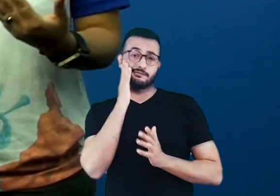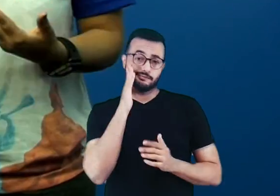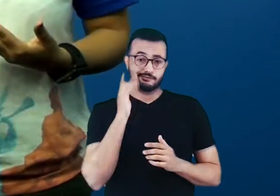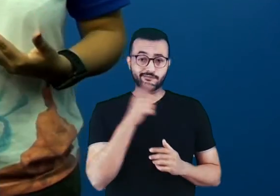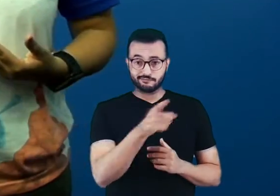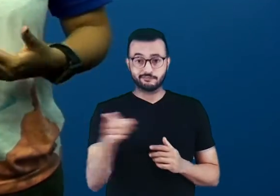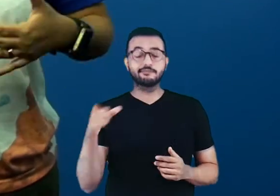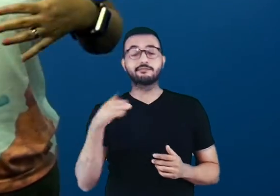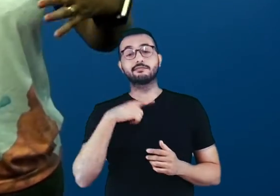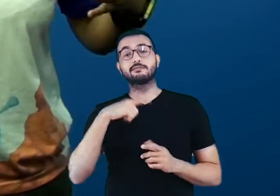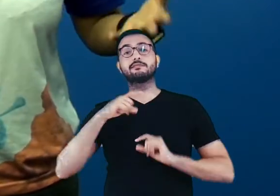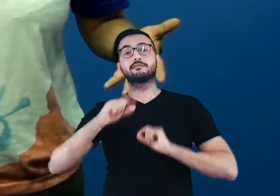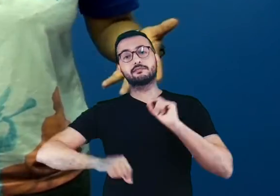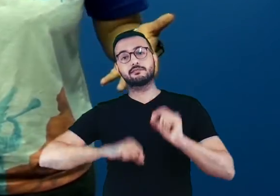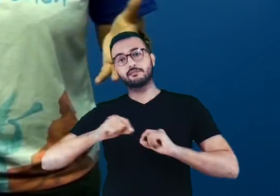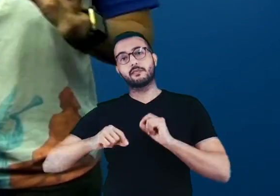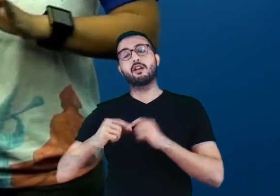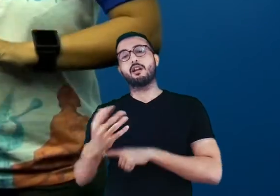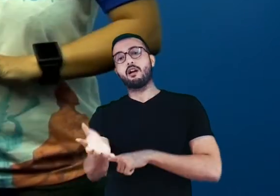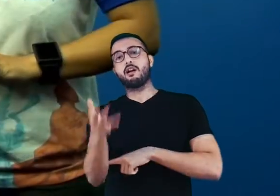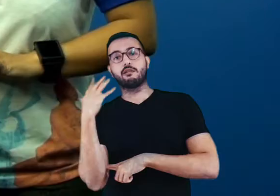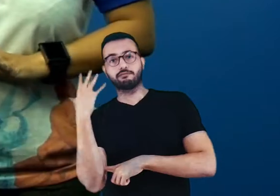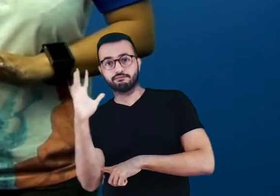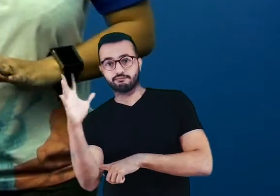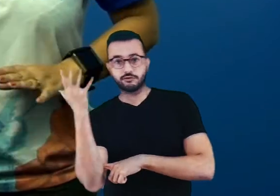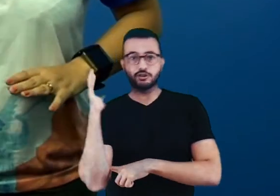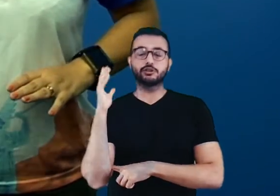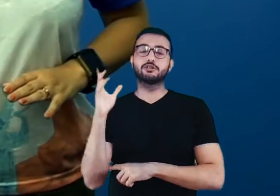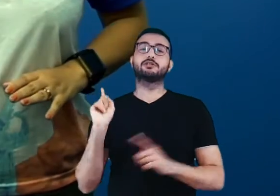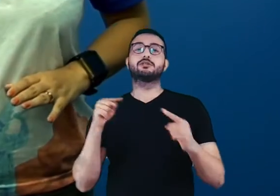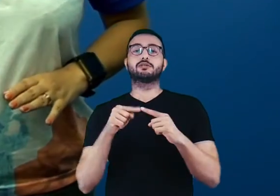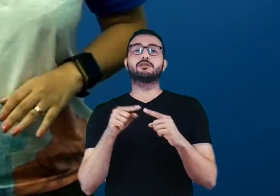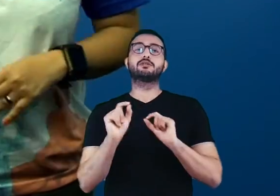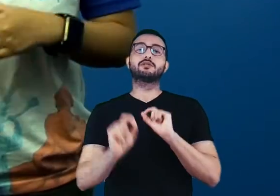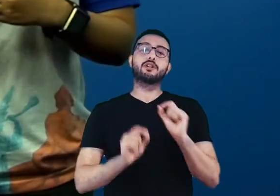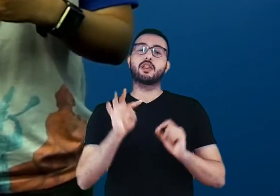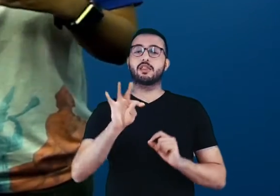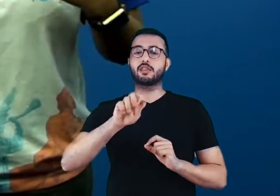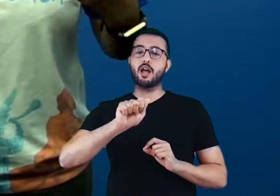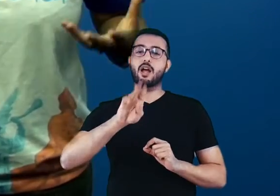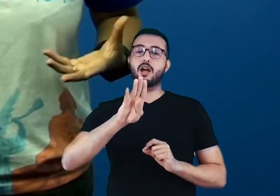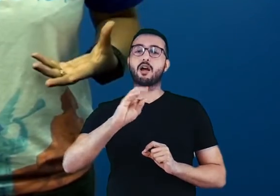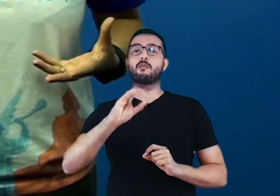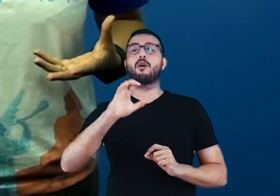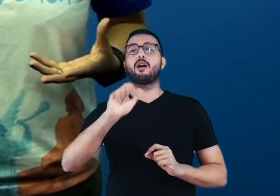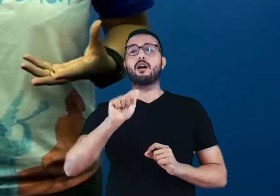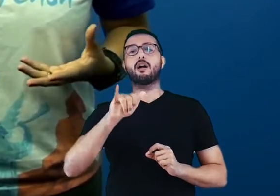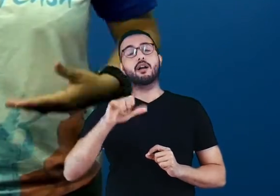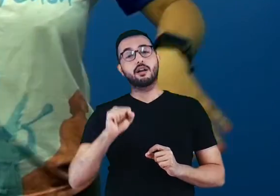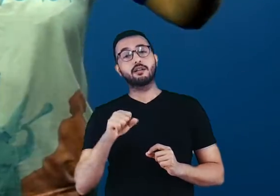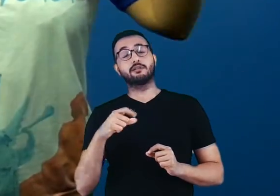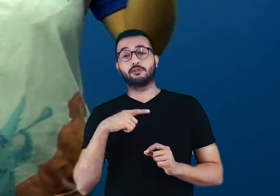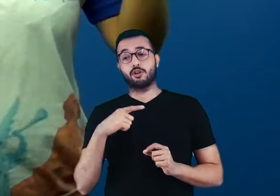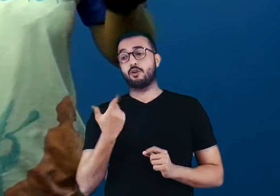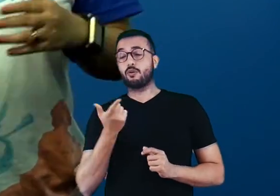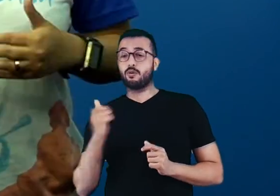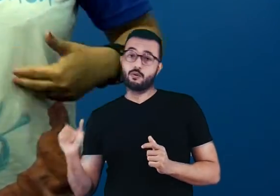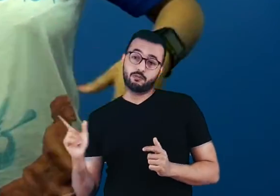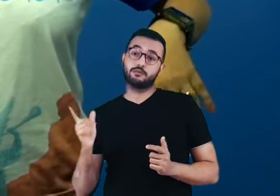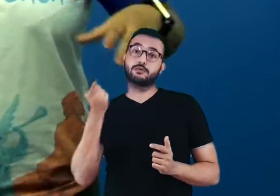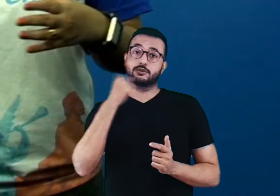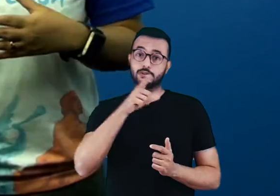eram compostas por imensos bambuzais, sinônimo de tabocais, assim como outra riqueza que naquela